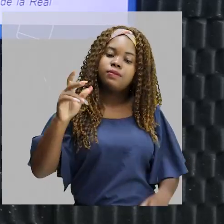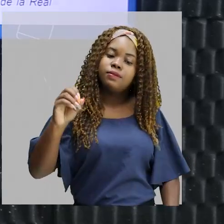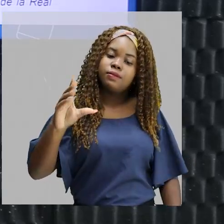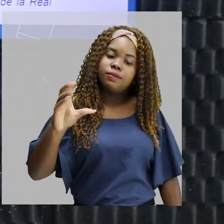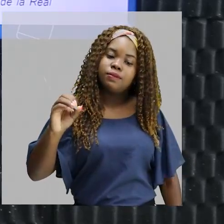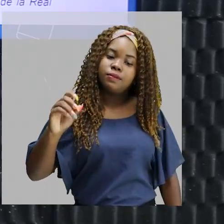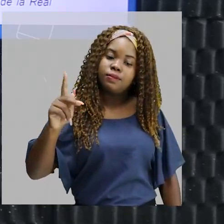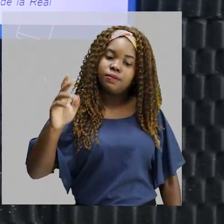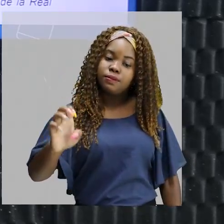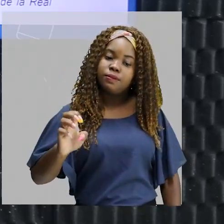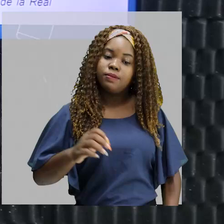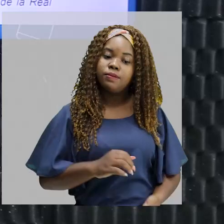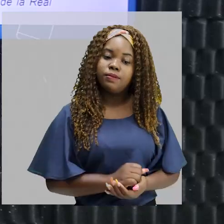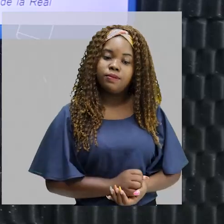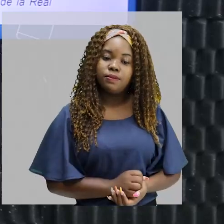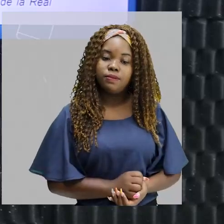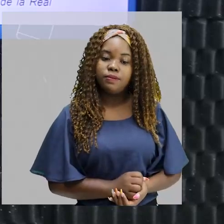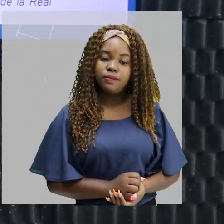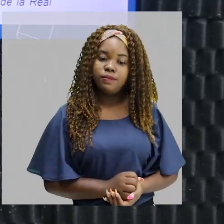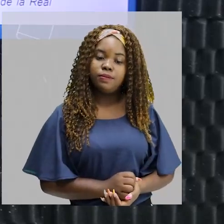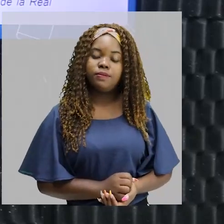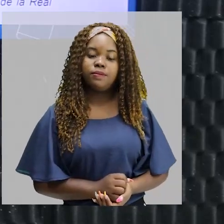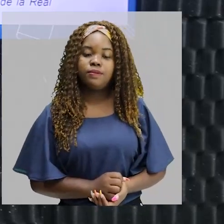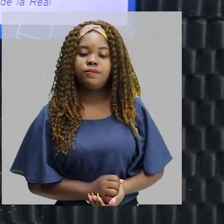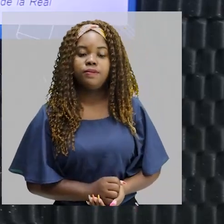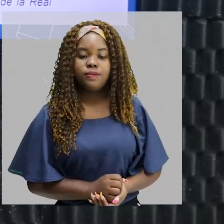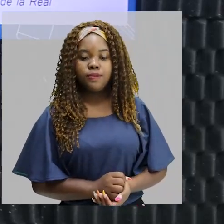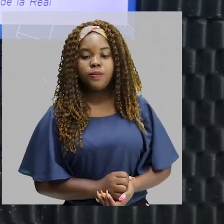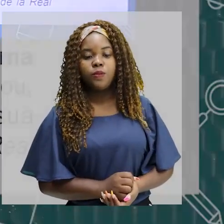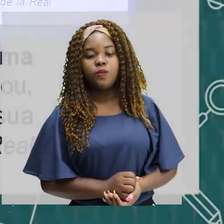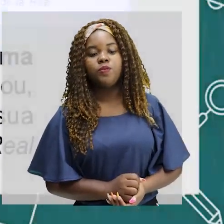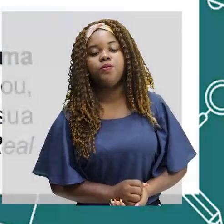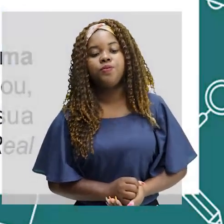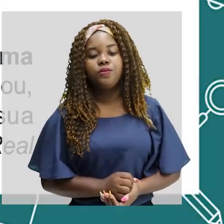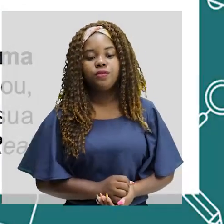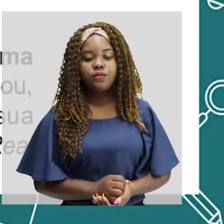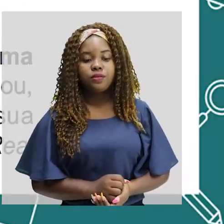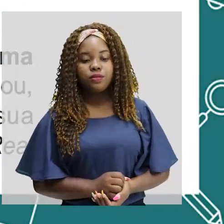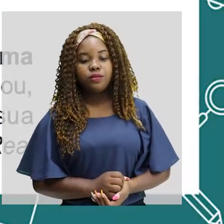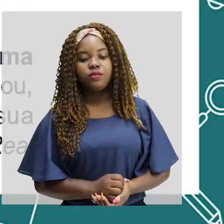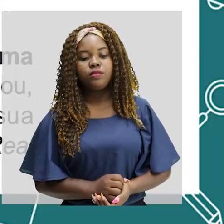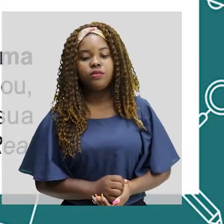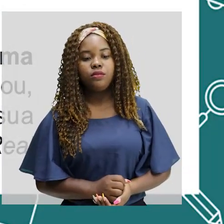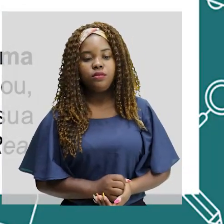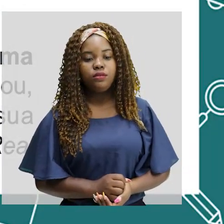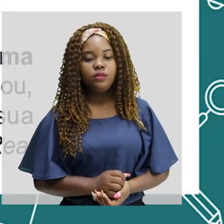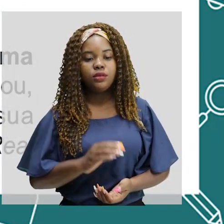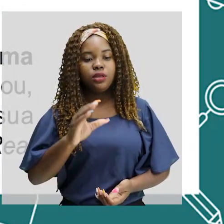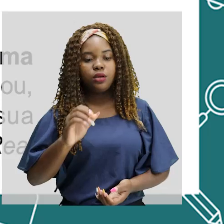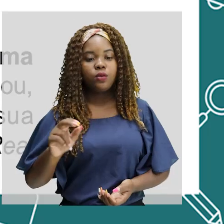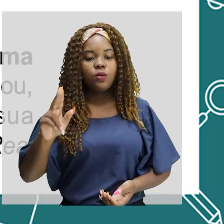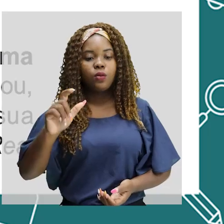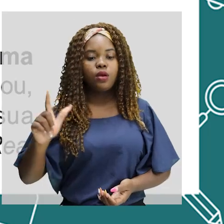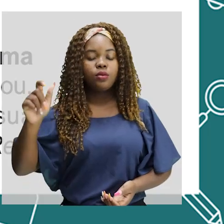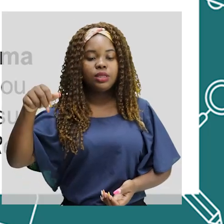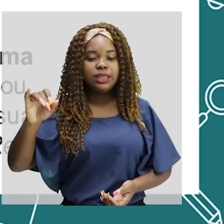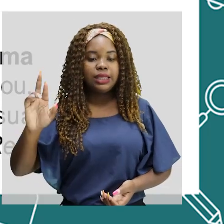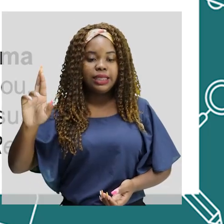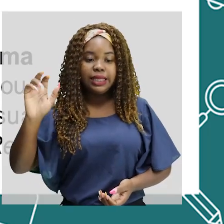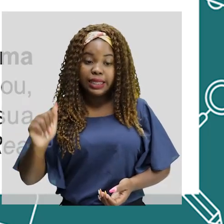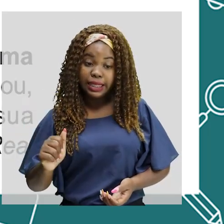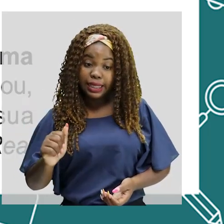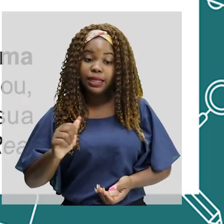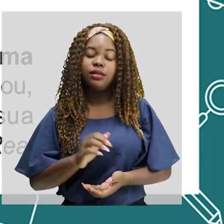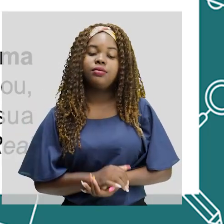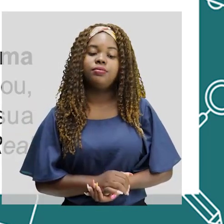que é apócope, que a gente já viu lá, é a supressão de um fonema, tá? E transforma-se em qualquer.